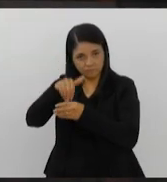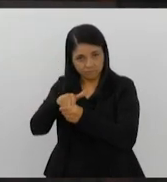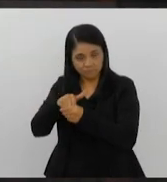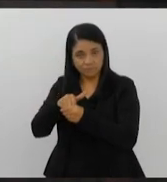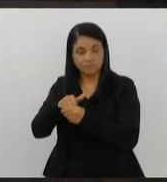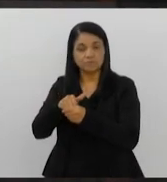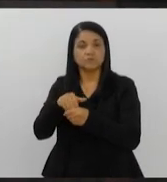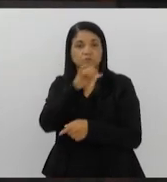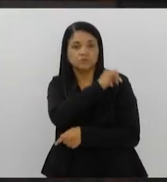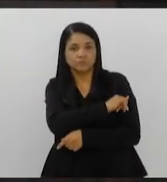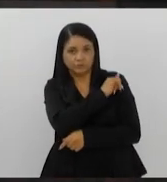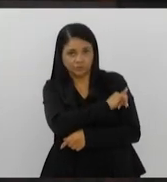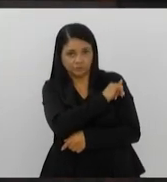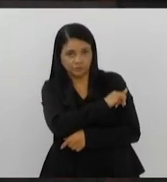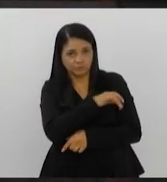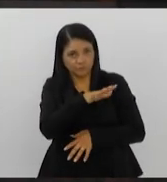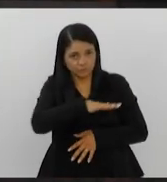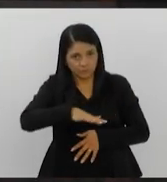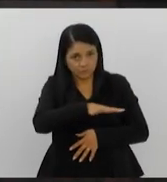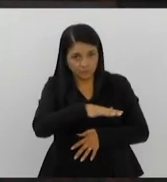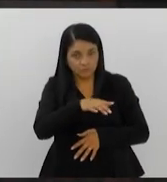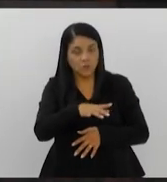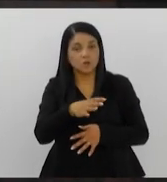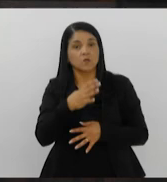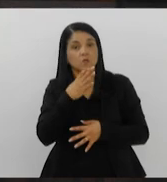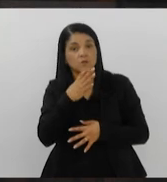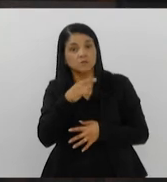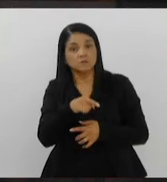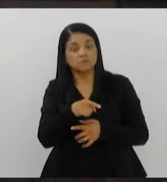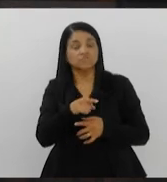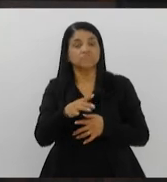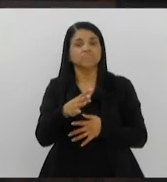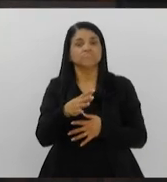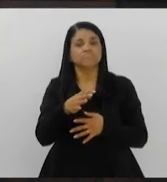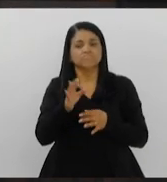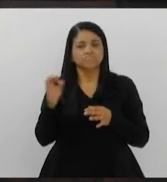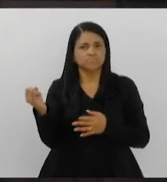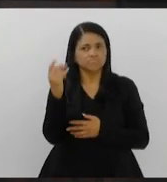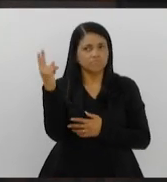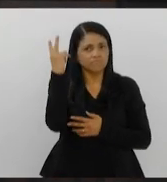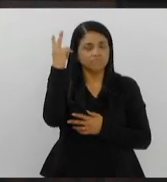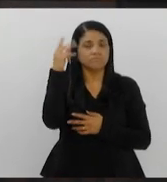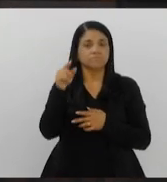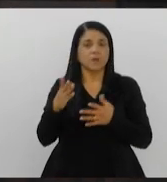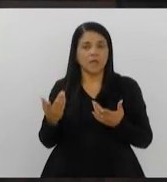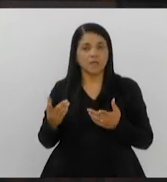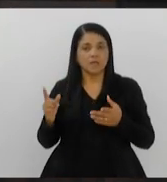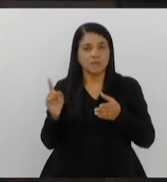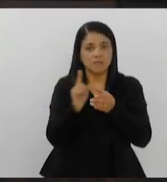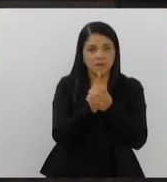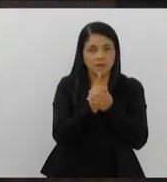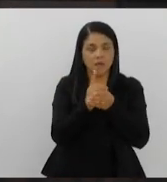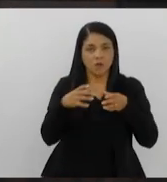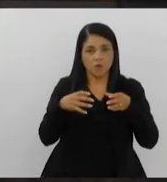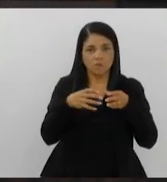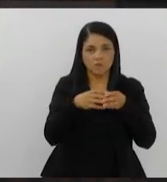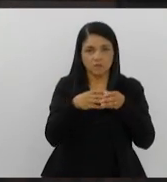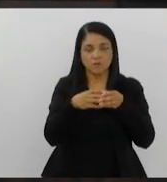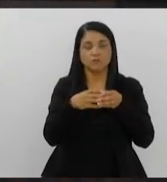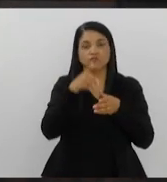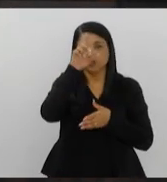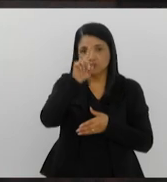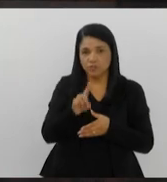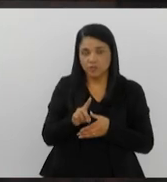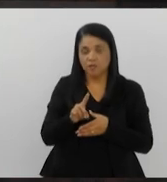do Estado do Rio de Janeiro o reconhecimento foi fundamental para integrar a comissão de Direito Eleitoral da